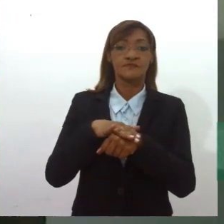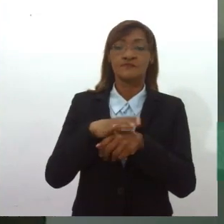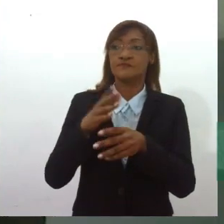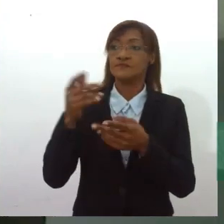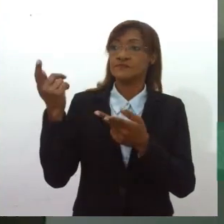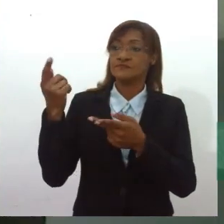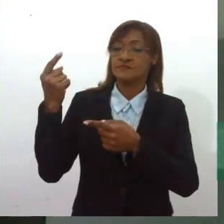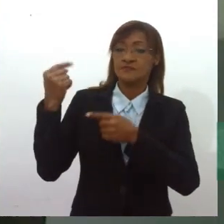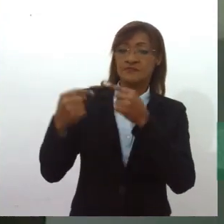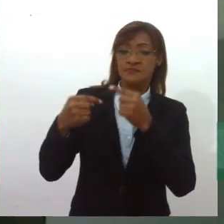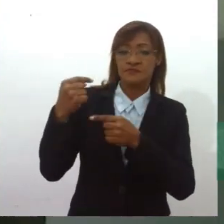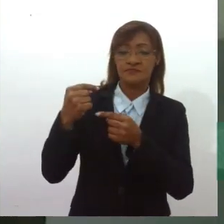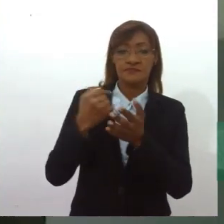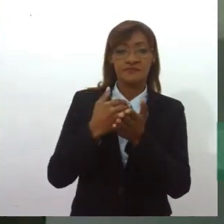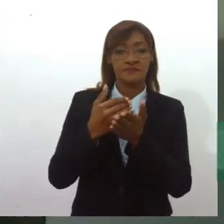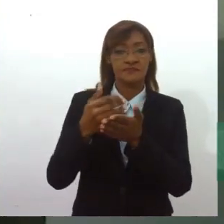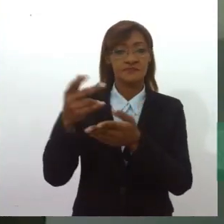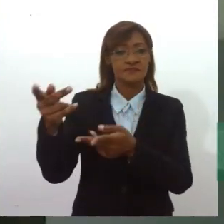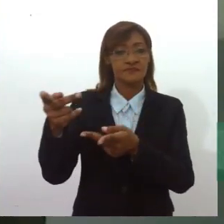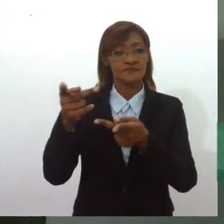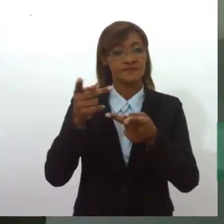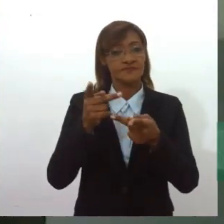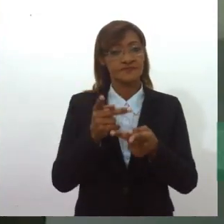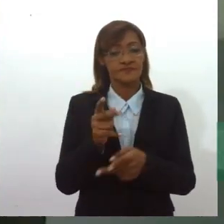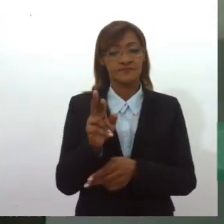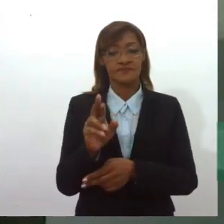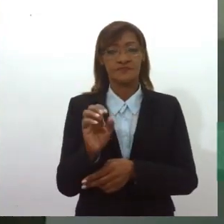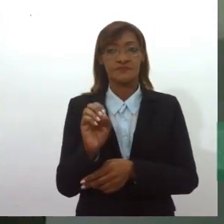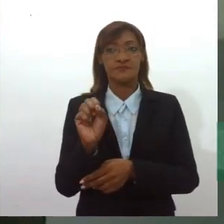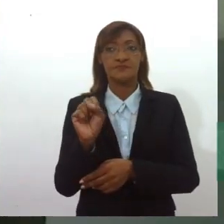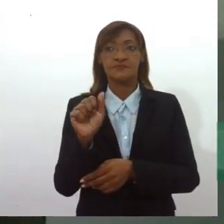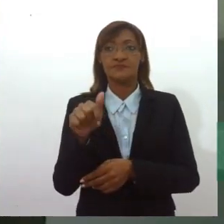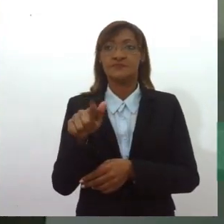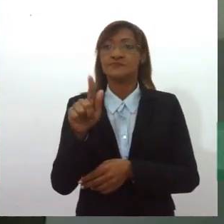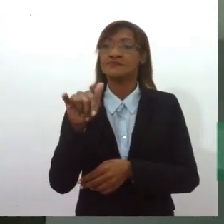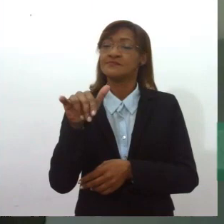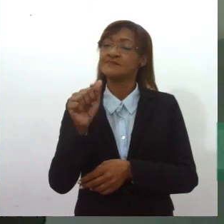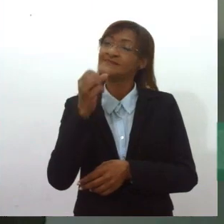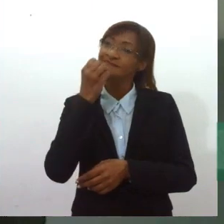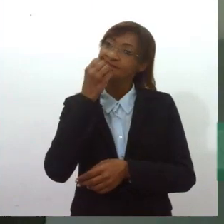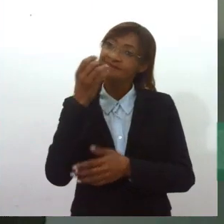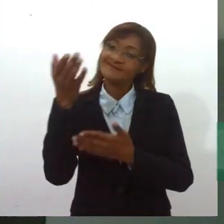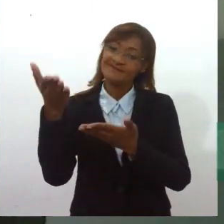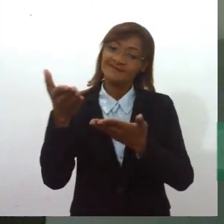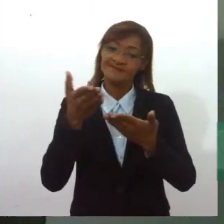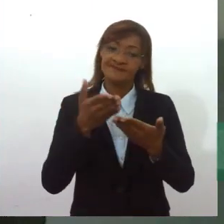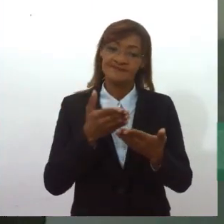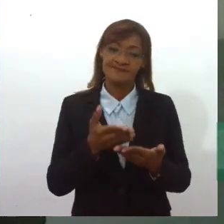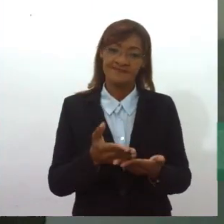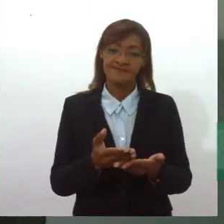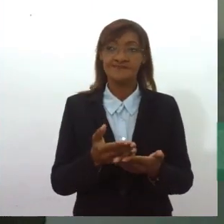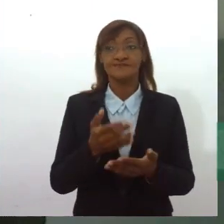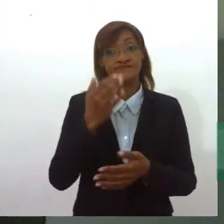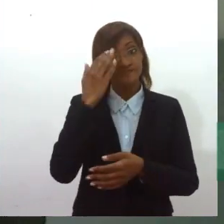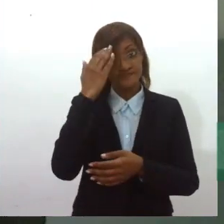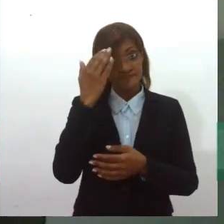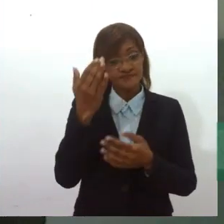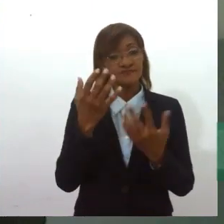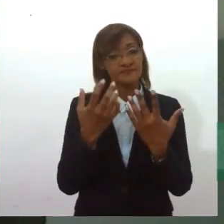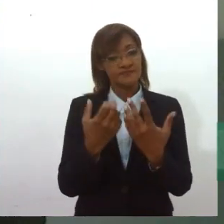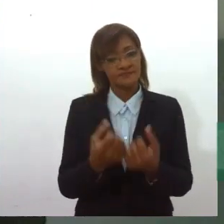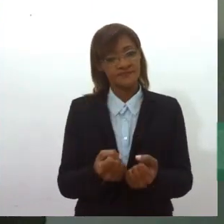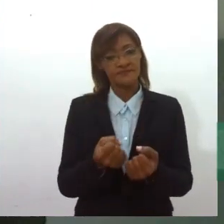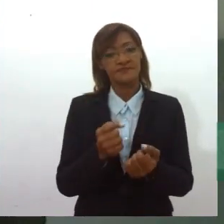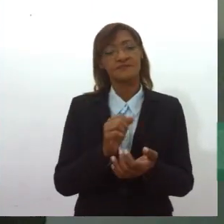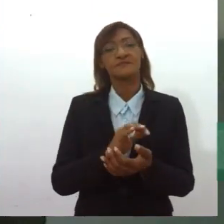Rosângela jebara da ONG ampar animal Rosângela seja muito bem-vinda aqui ao nosso programa obrigado por ter ait